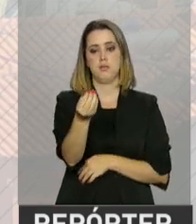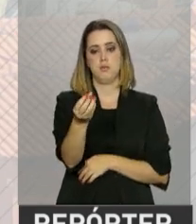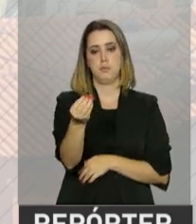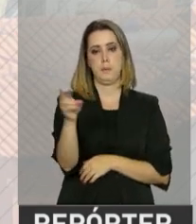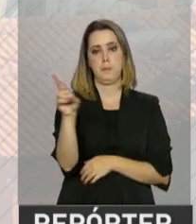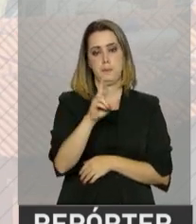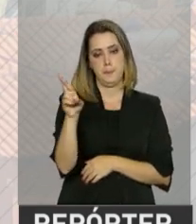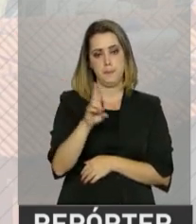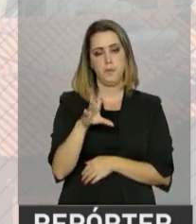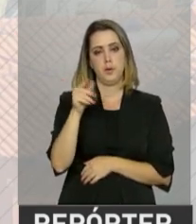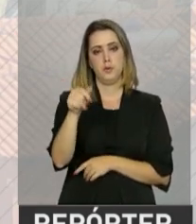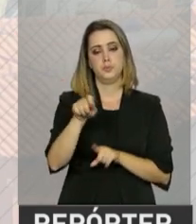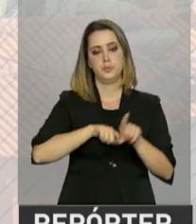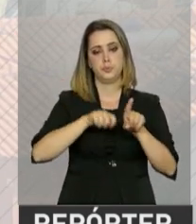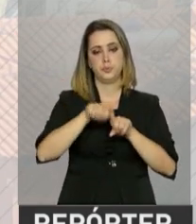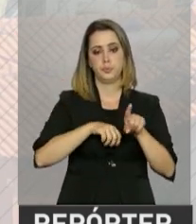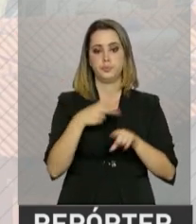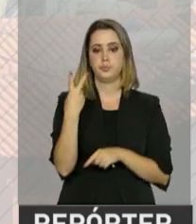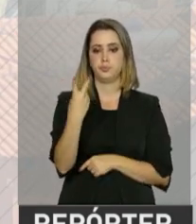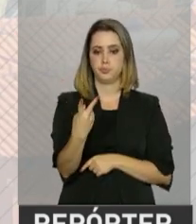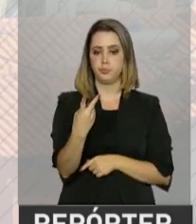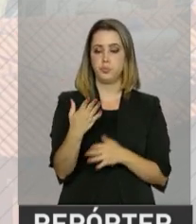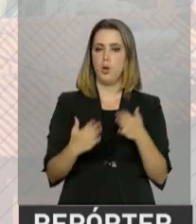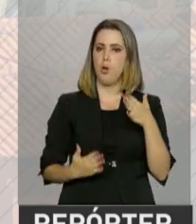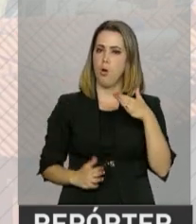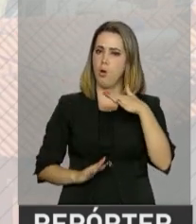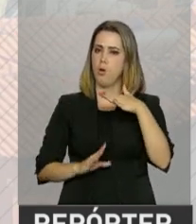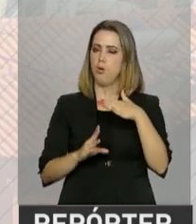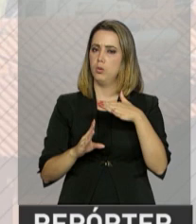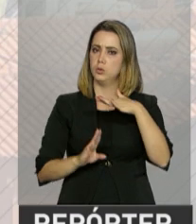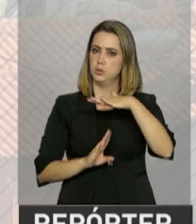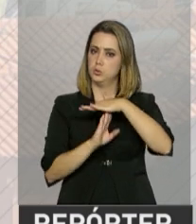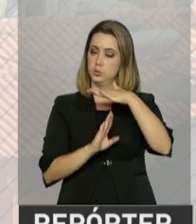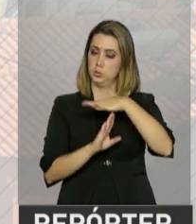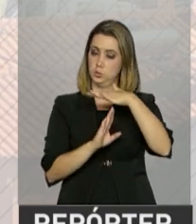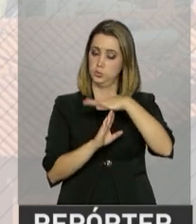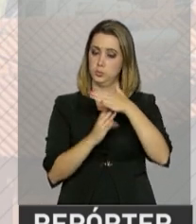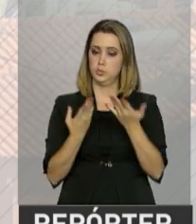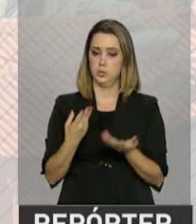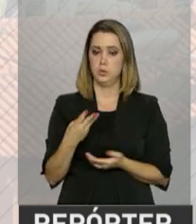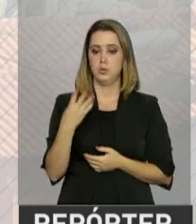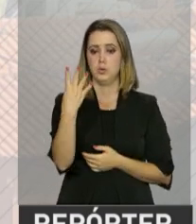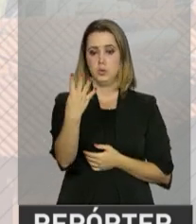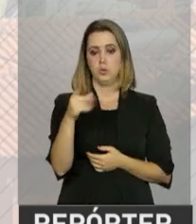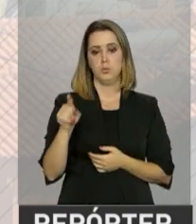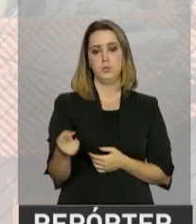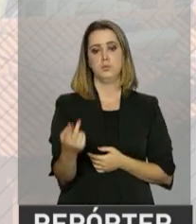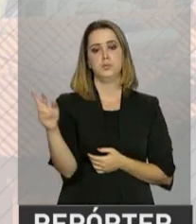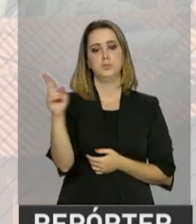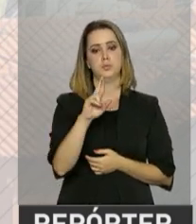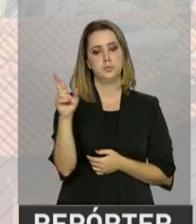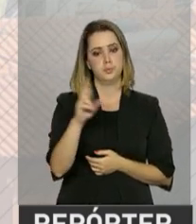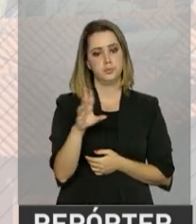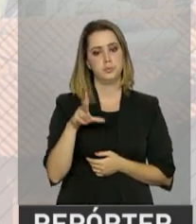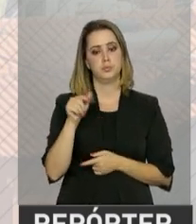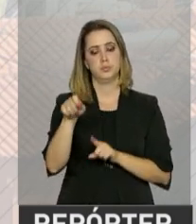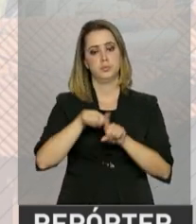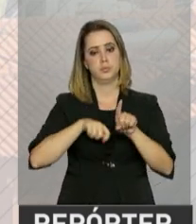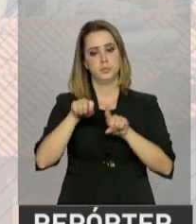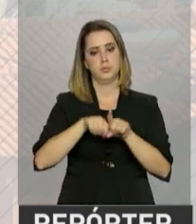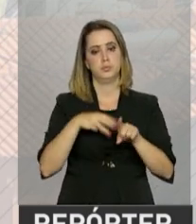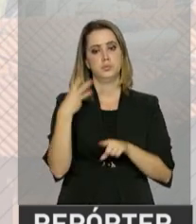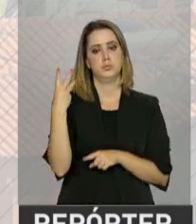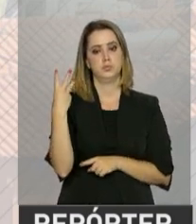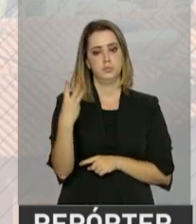renda familiar. Para a faixa 2, o limite de renda familiar sobe de R$ 3.600 para R$ 4.000 por mês. E na